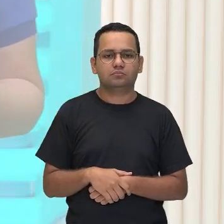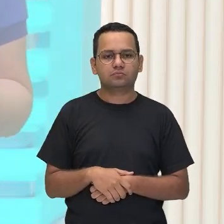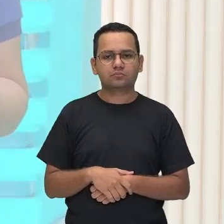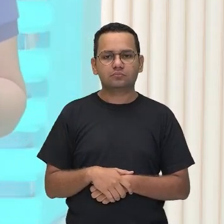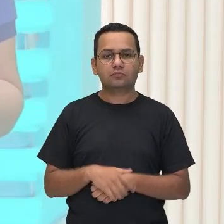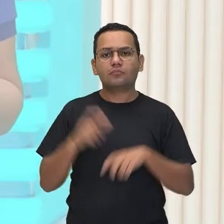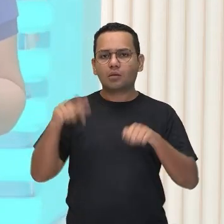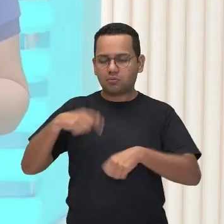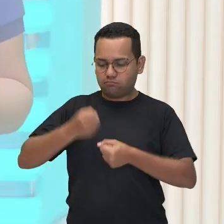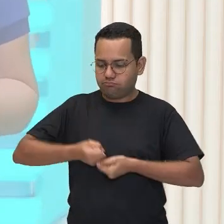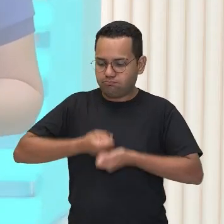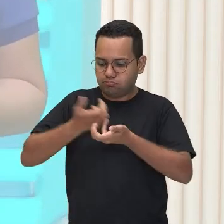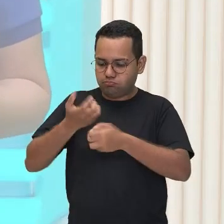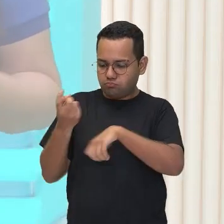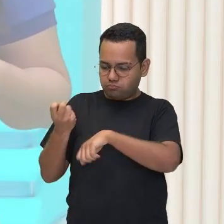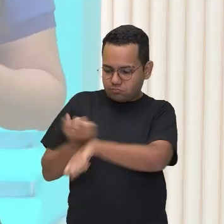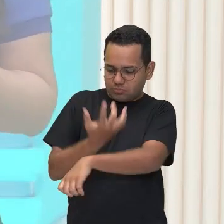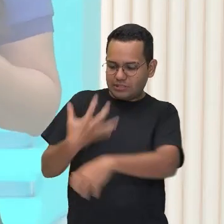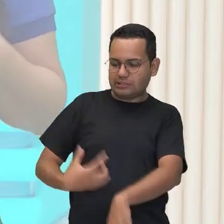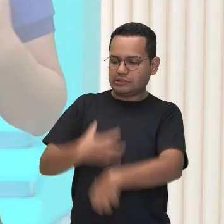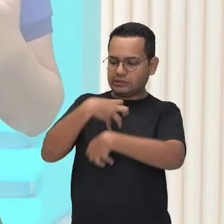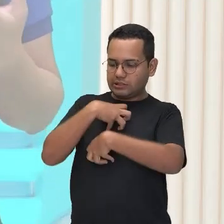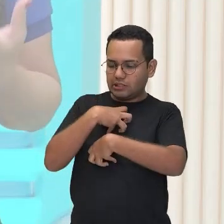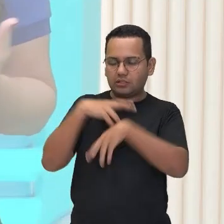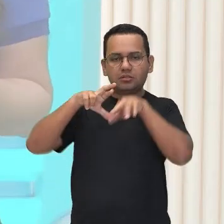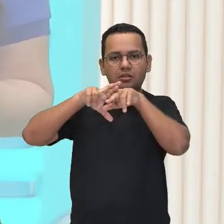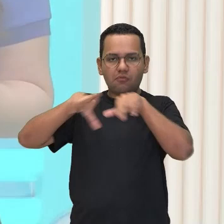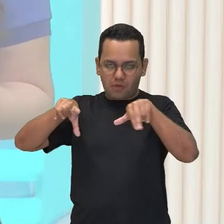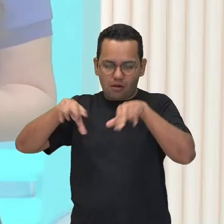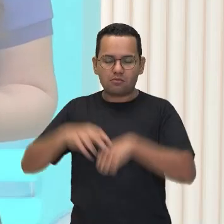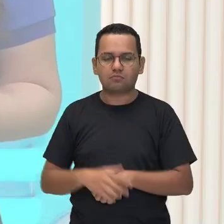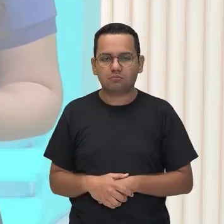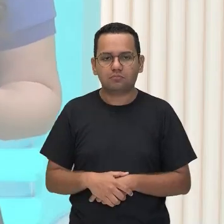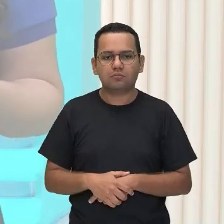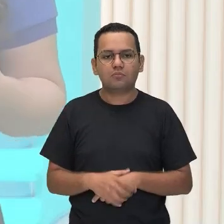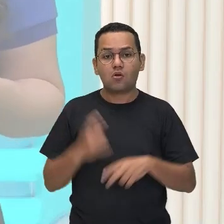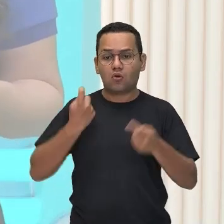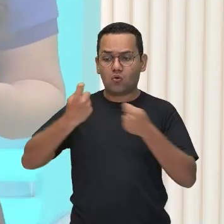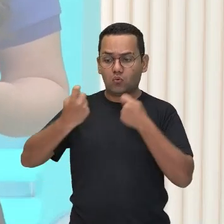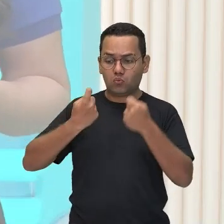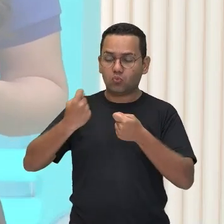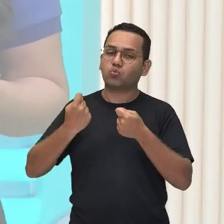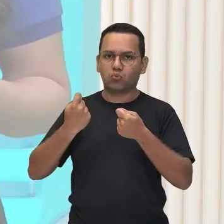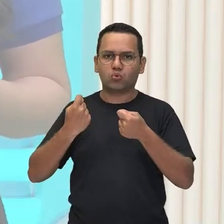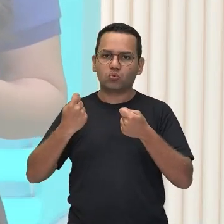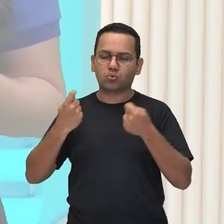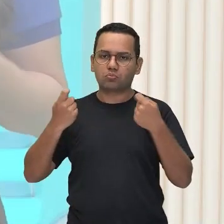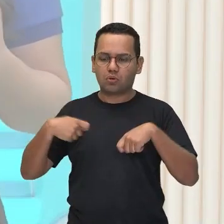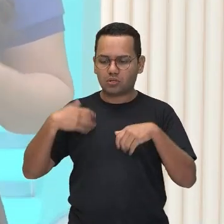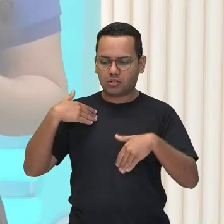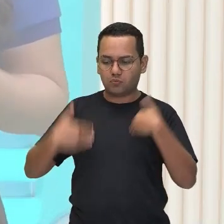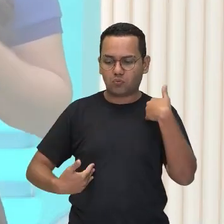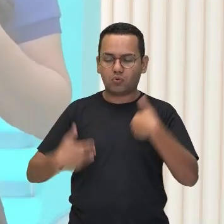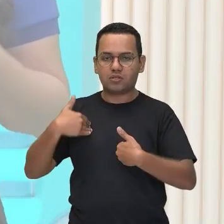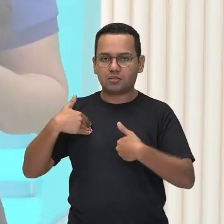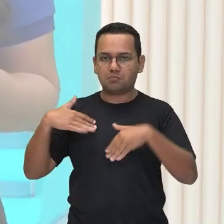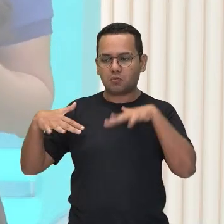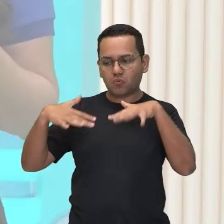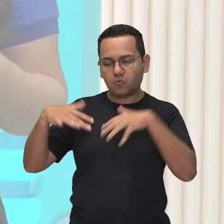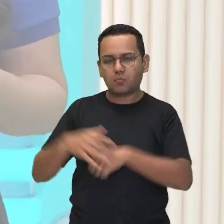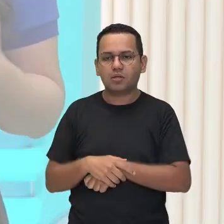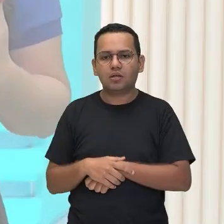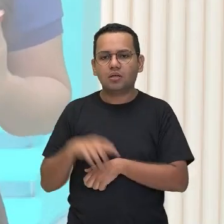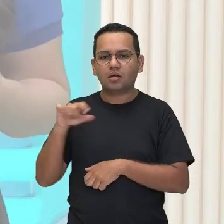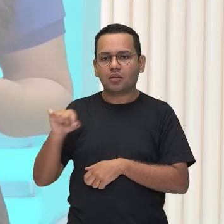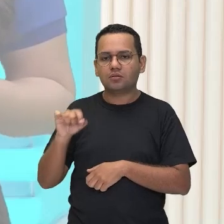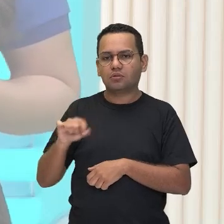emoções diferenciadas né dominar os próprios movimentos através eh desse trabalho de repetição que